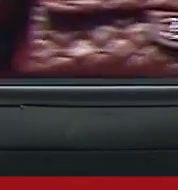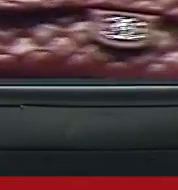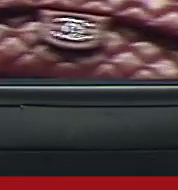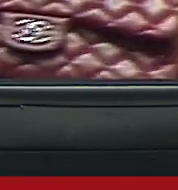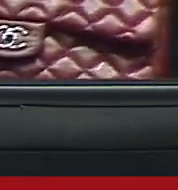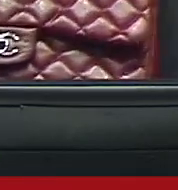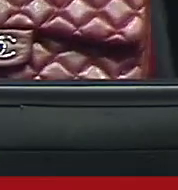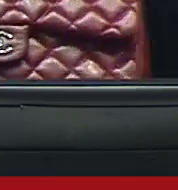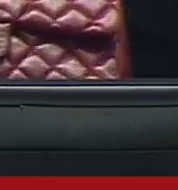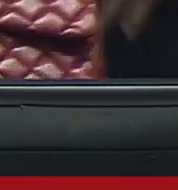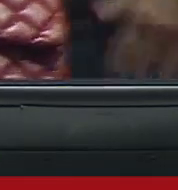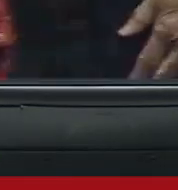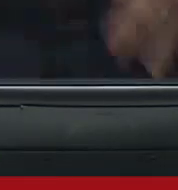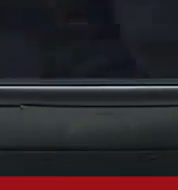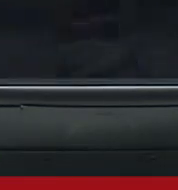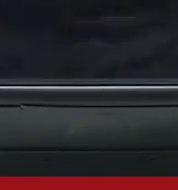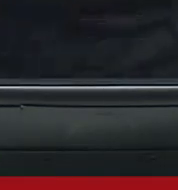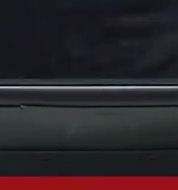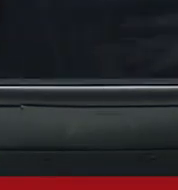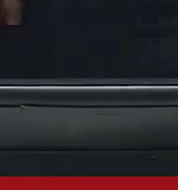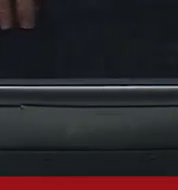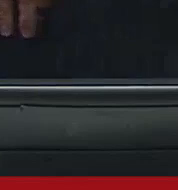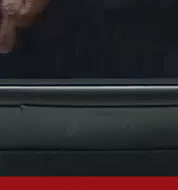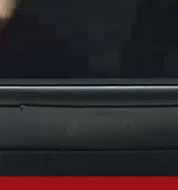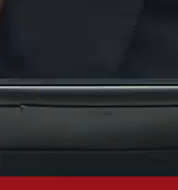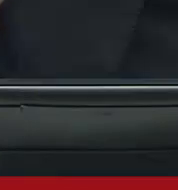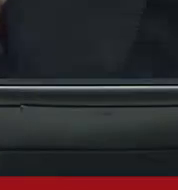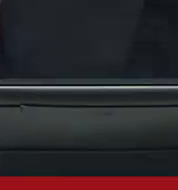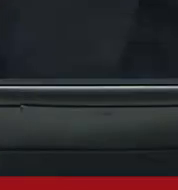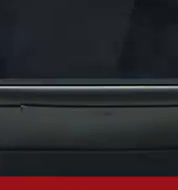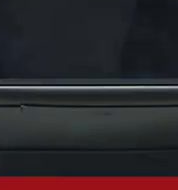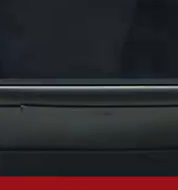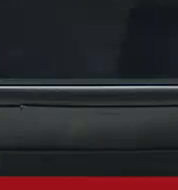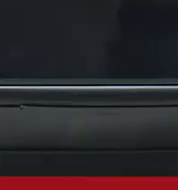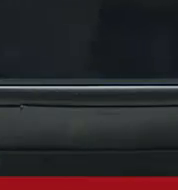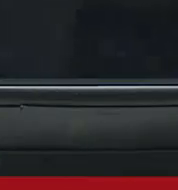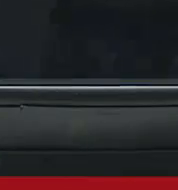158 anos de aniversário da Batalha Naval